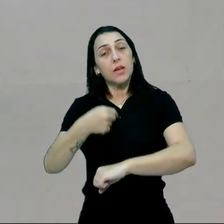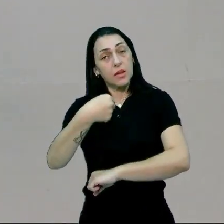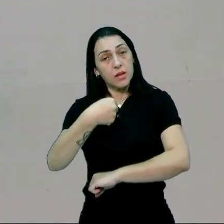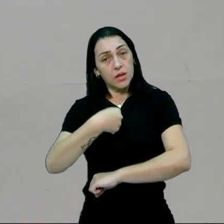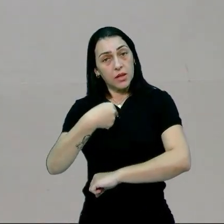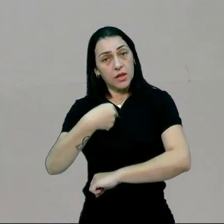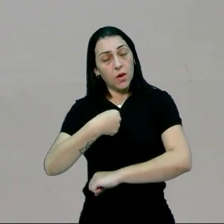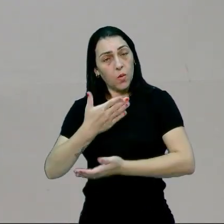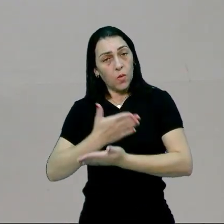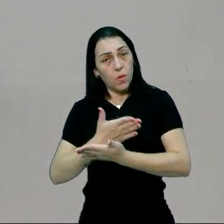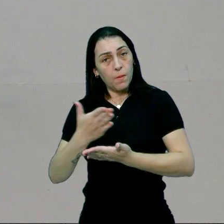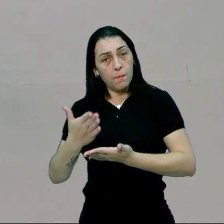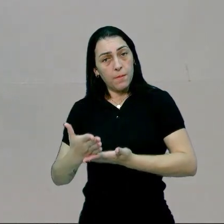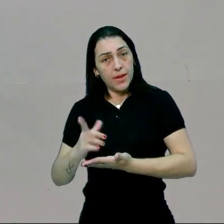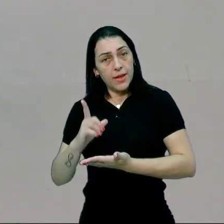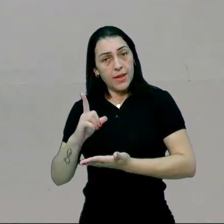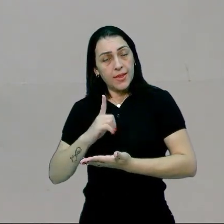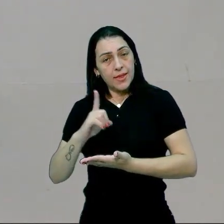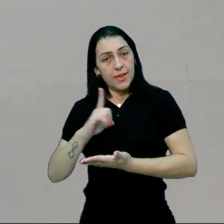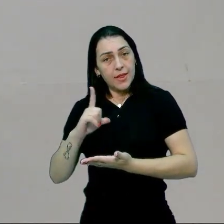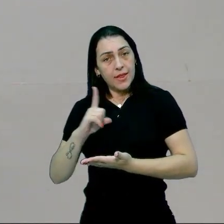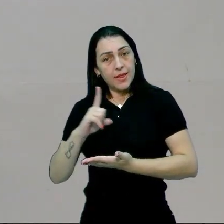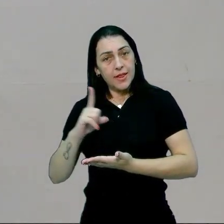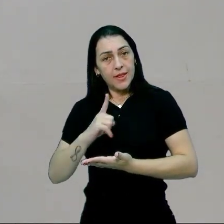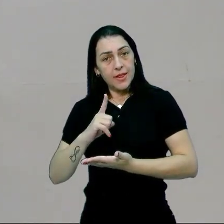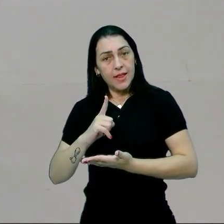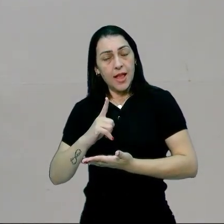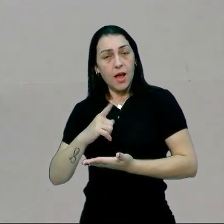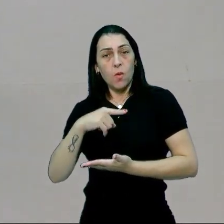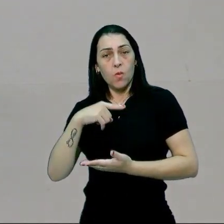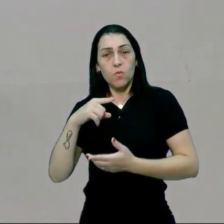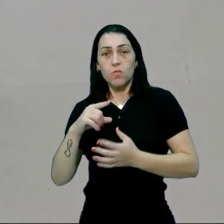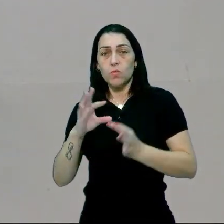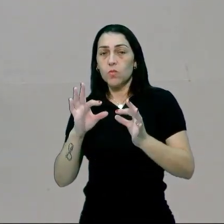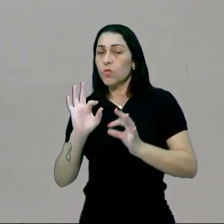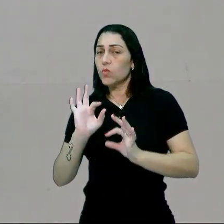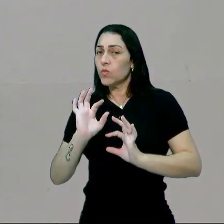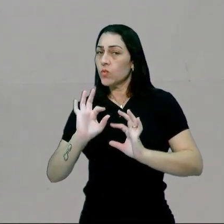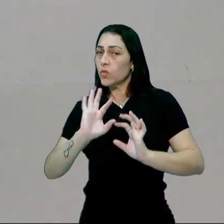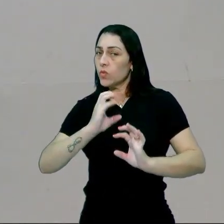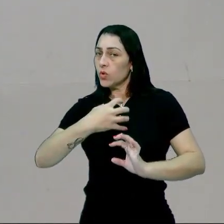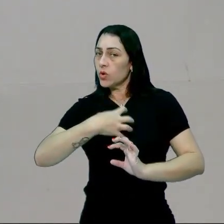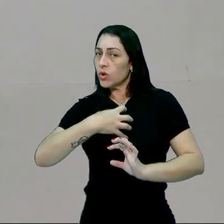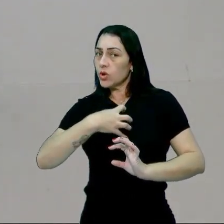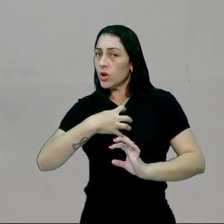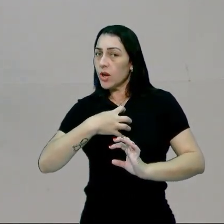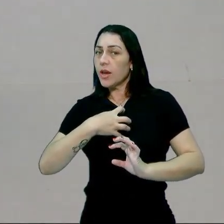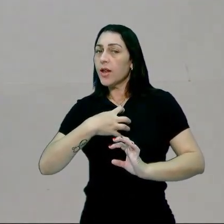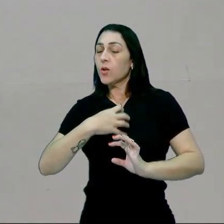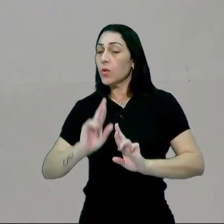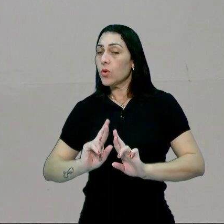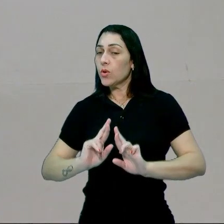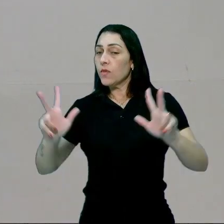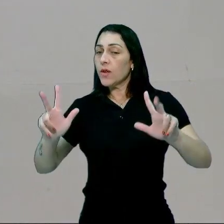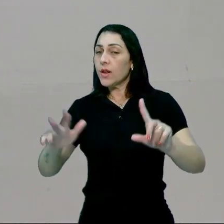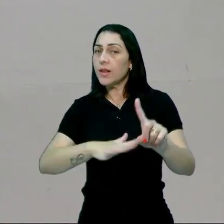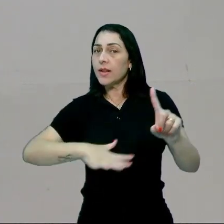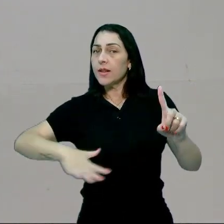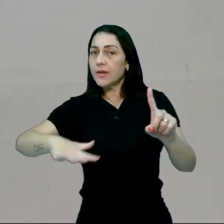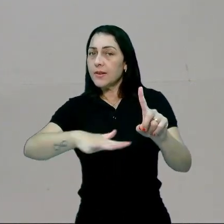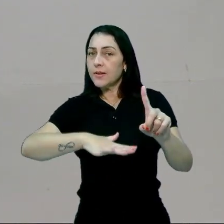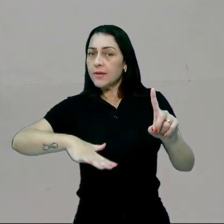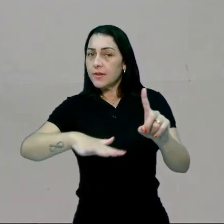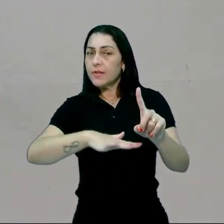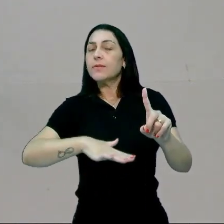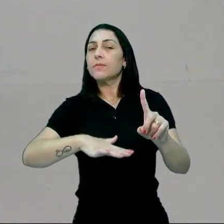eu começo a ter um determinado estilo, que ele caminha na contramão daquilo que está estabelecido